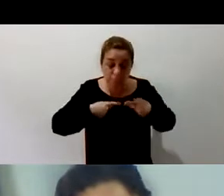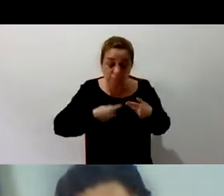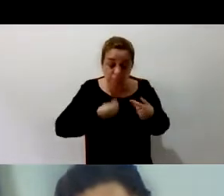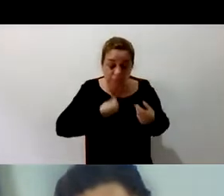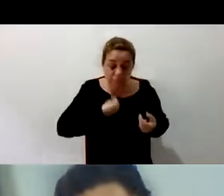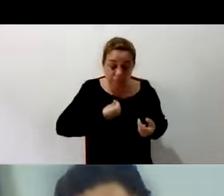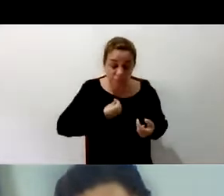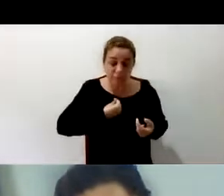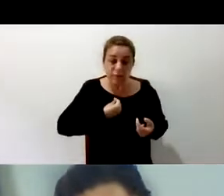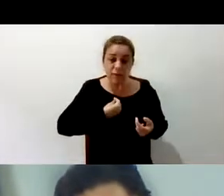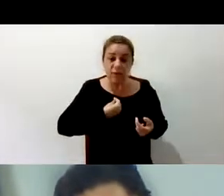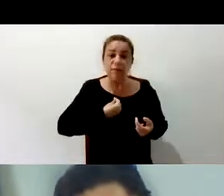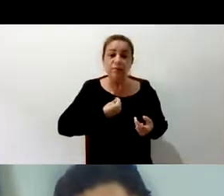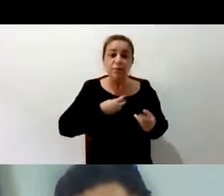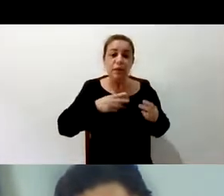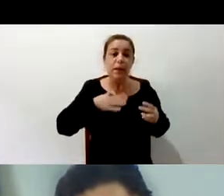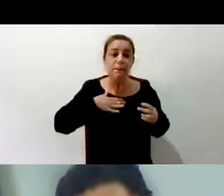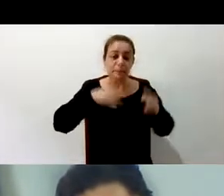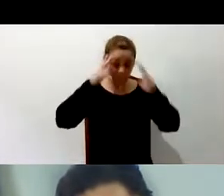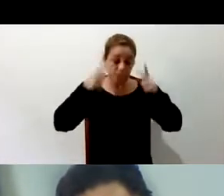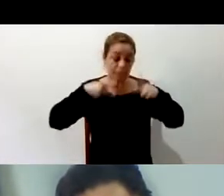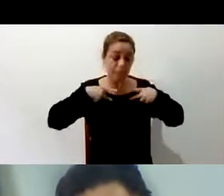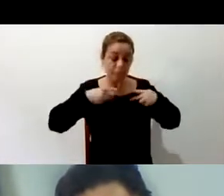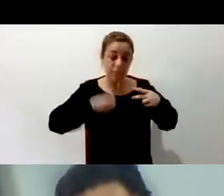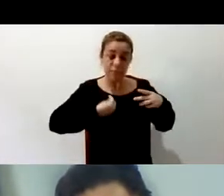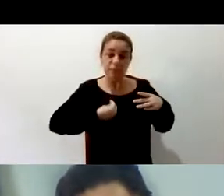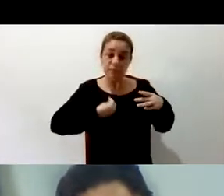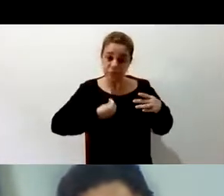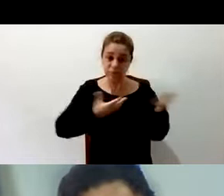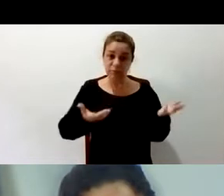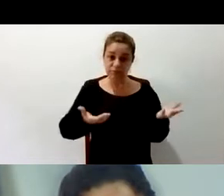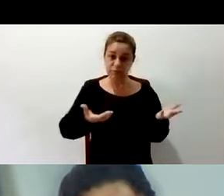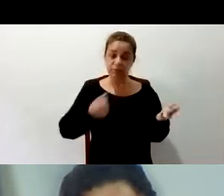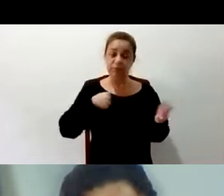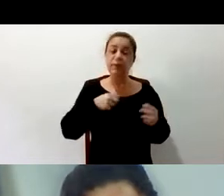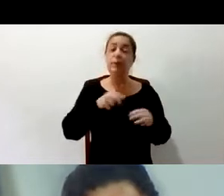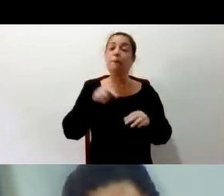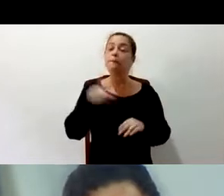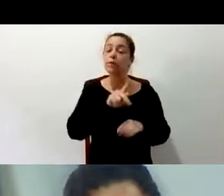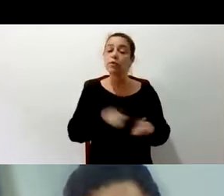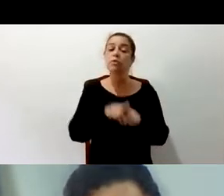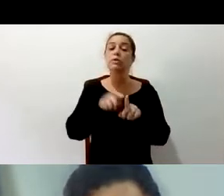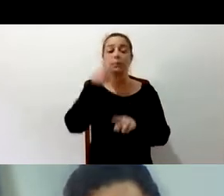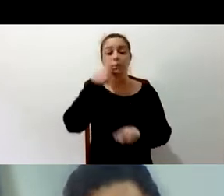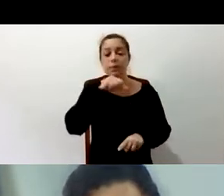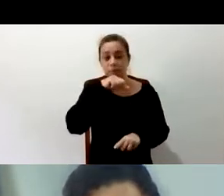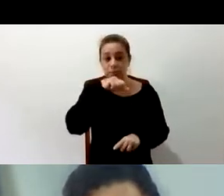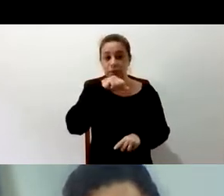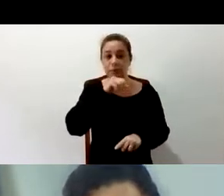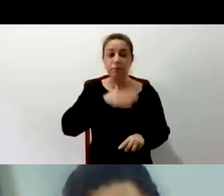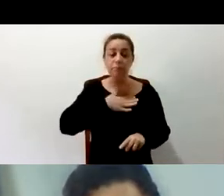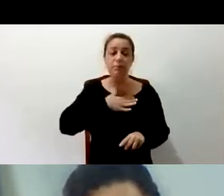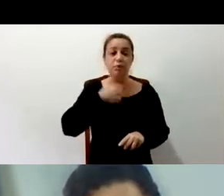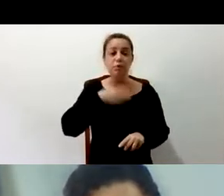dele mesmo, né? Então, além de professora, eu sou mãe. Então, eu tenho um filho que fez ensino médio na